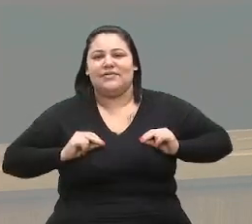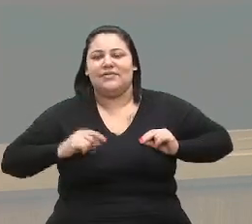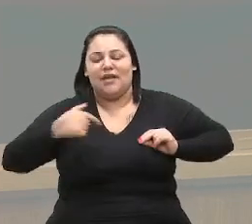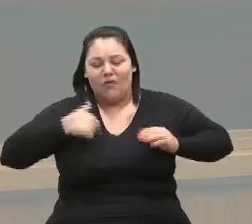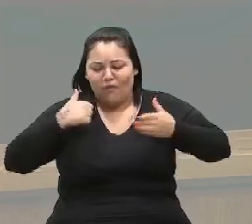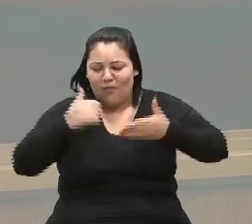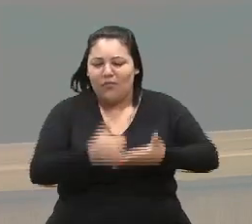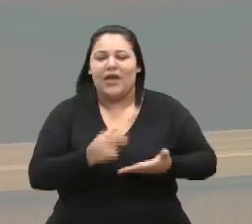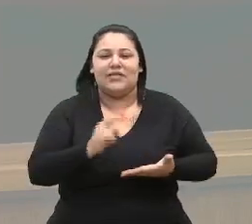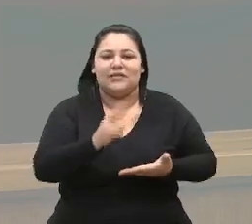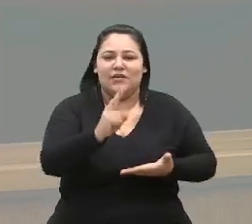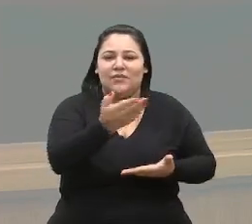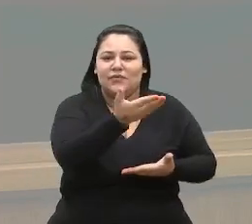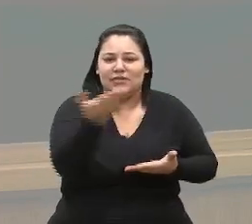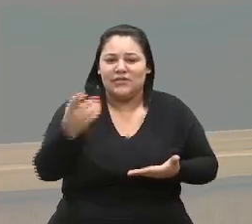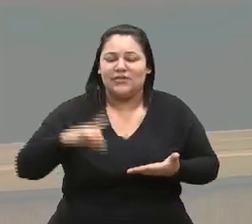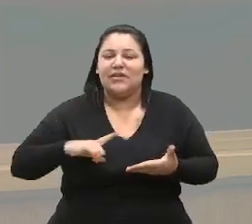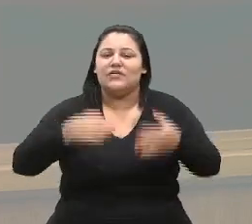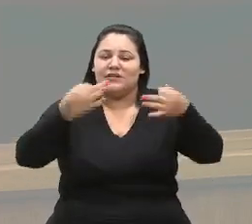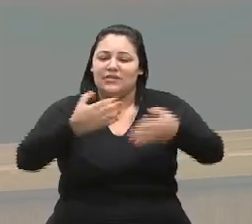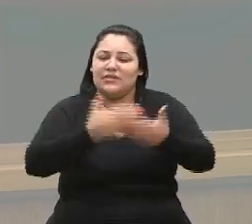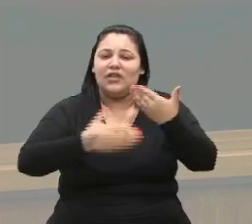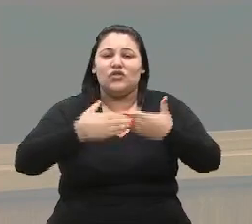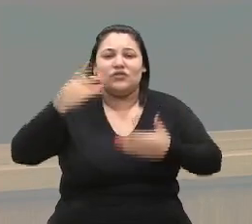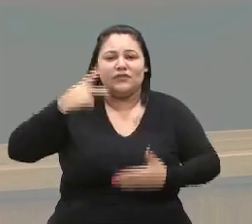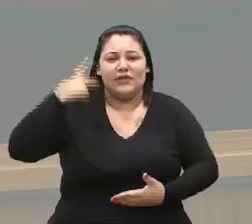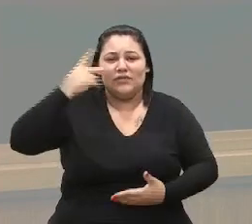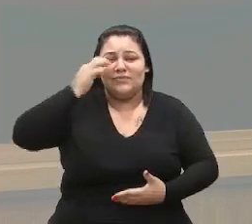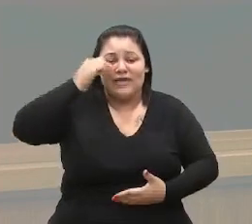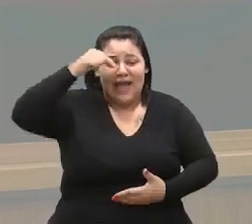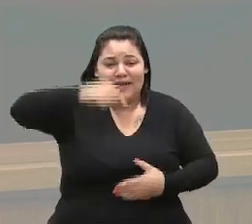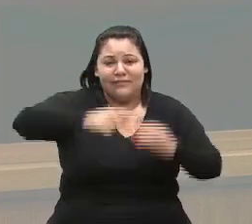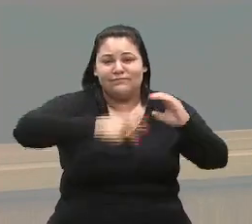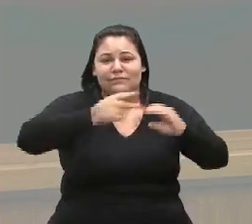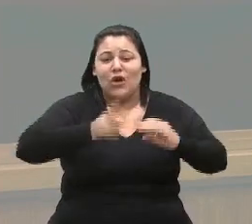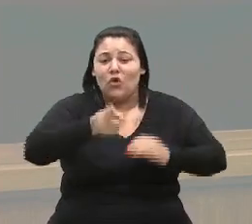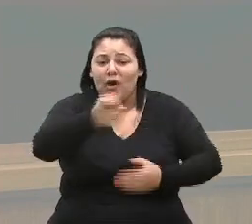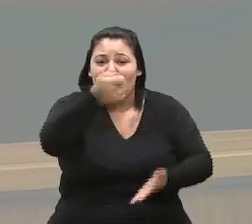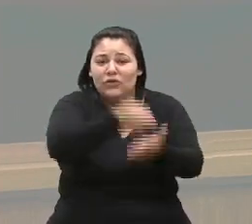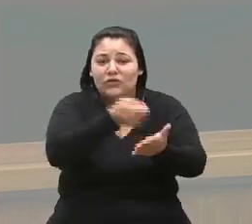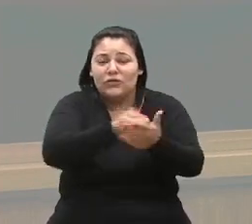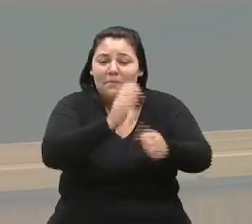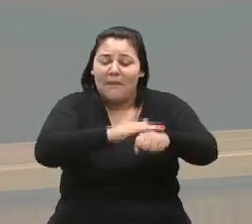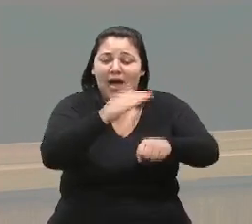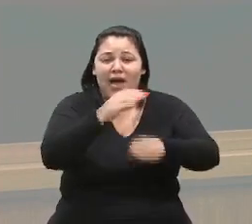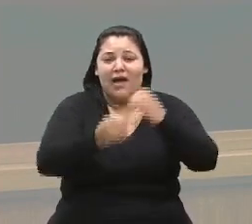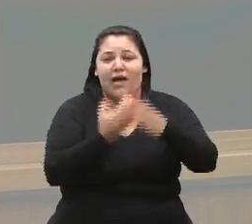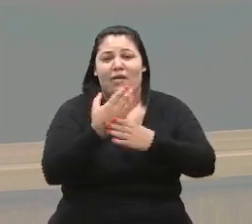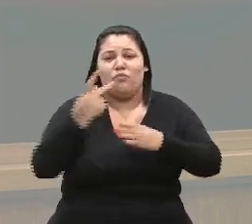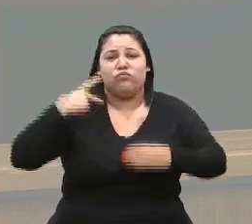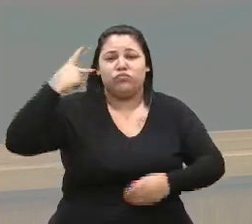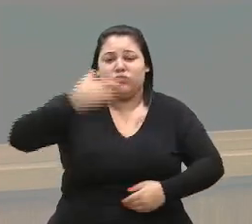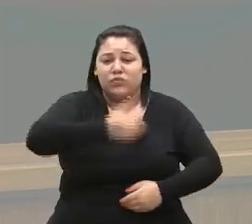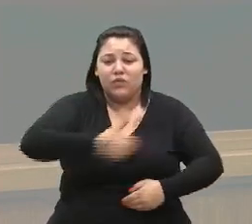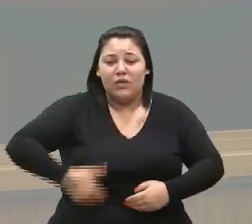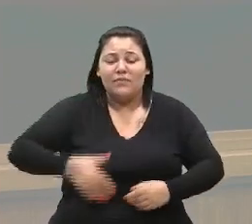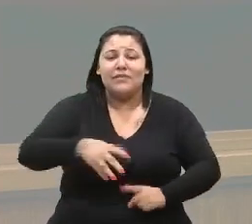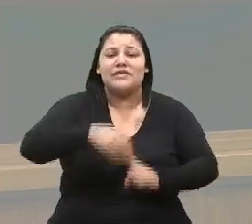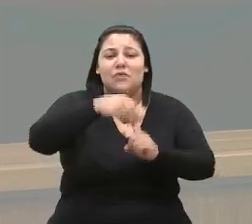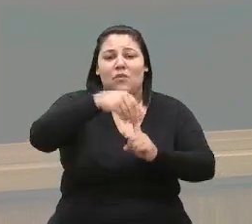e tenho certeza com todos os vereadores e vereadoras aqui para continuar na luta por mais políticas públicas,